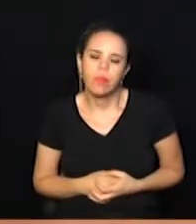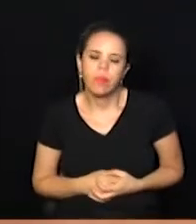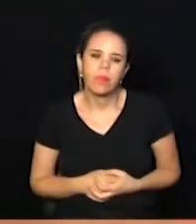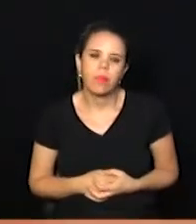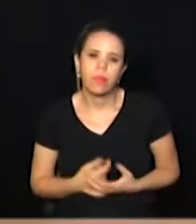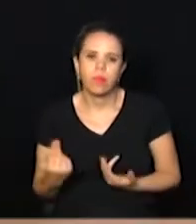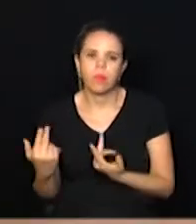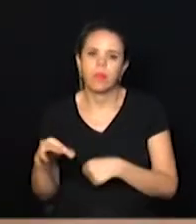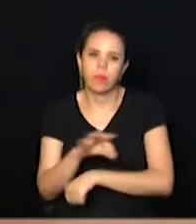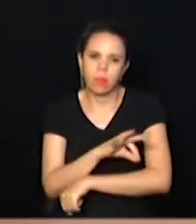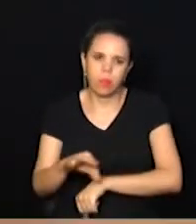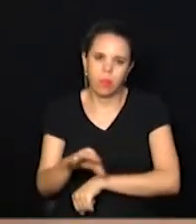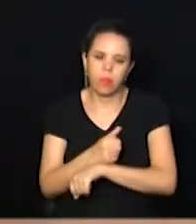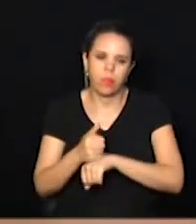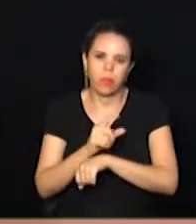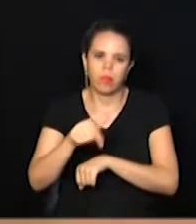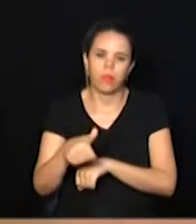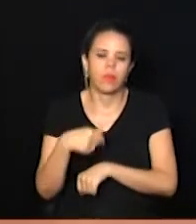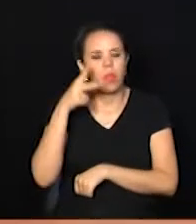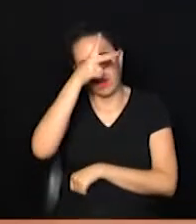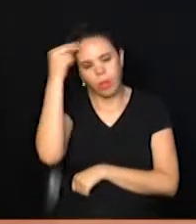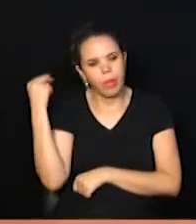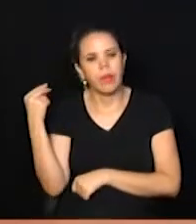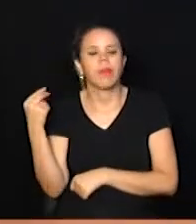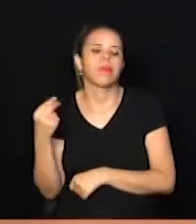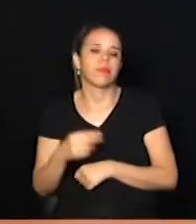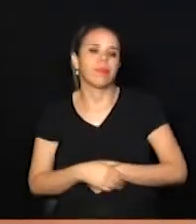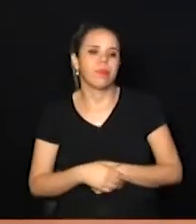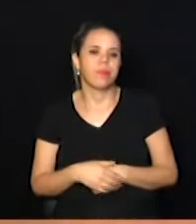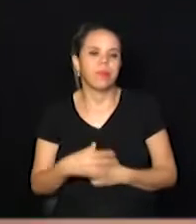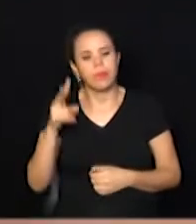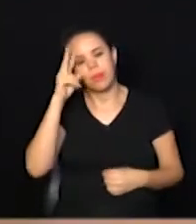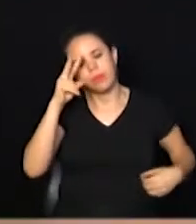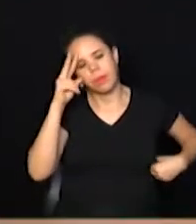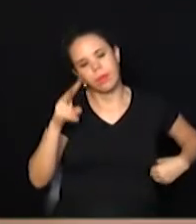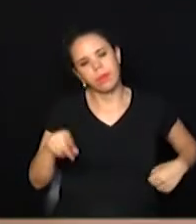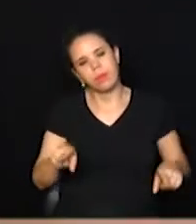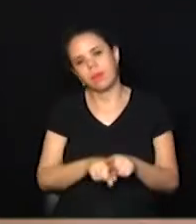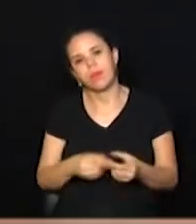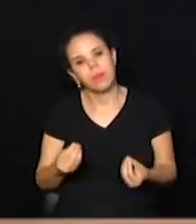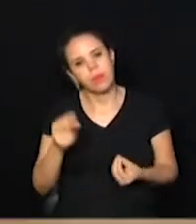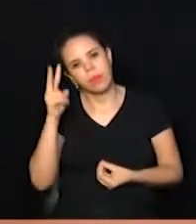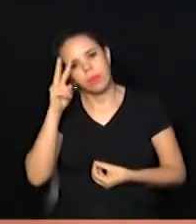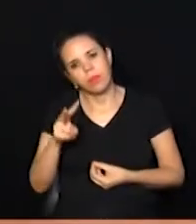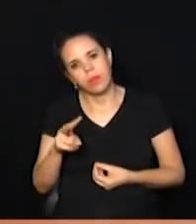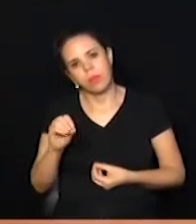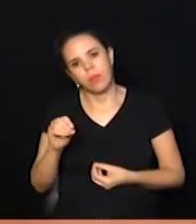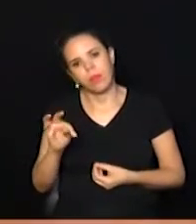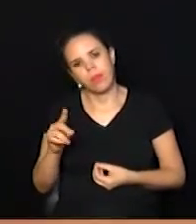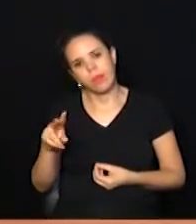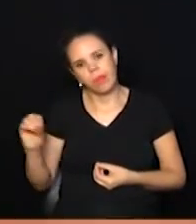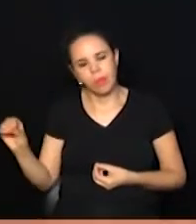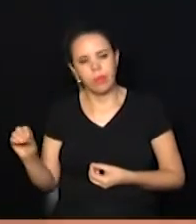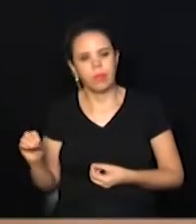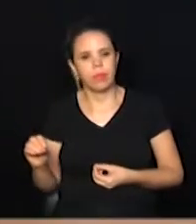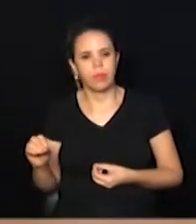como arquiteto e depois como prefeito. Mas quando eu lembro dele também, não tenho como não lembrar do Otávio